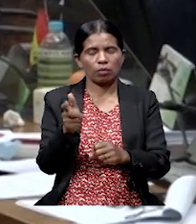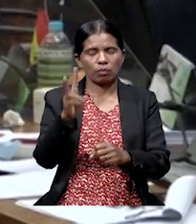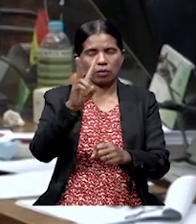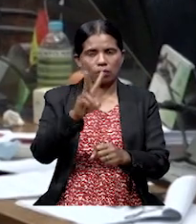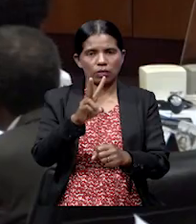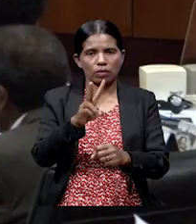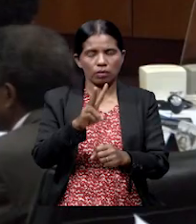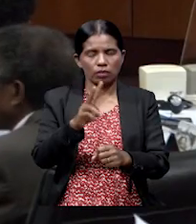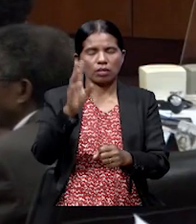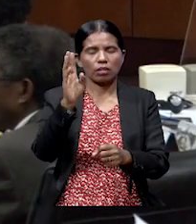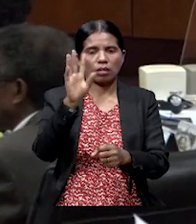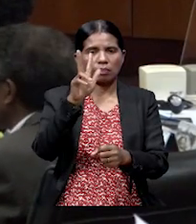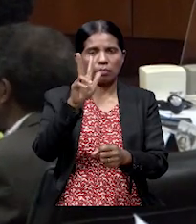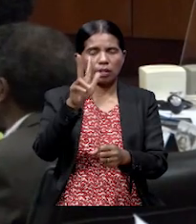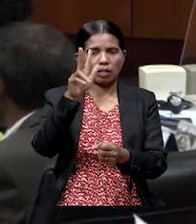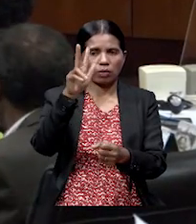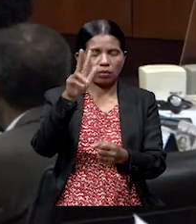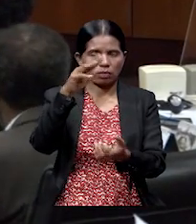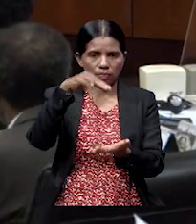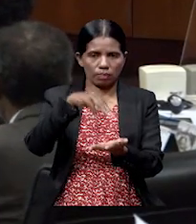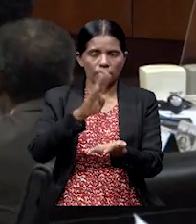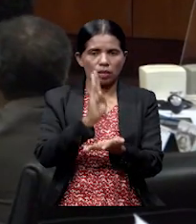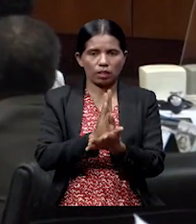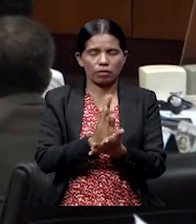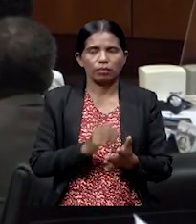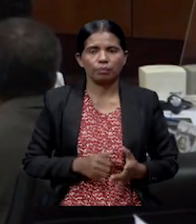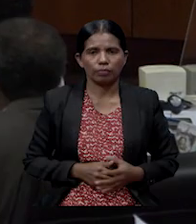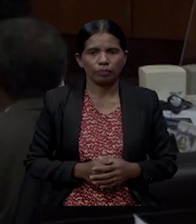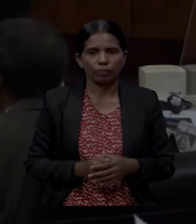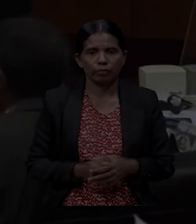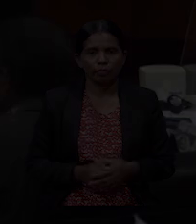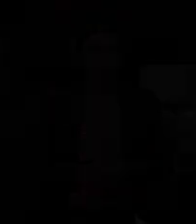Sae, to bilhão tolu resin. Fátima Pereira, Eliu Gaio, GMN.